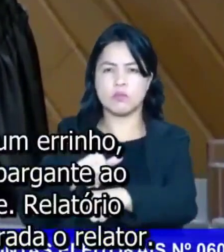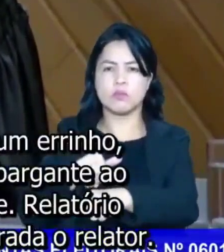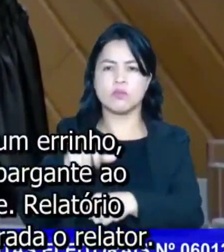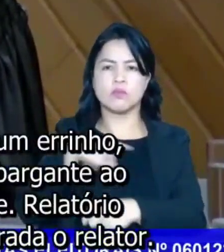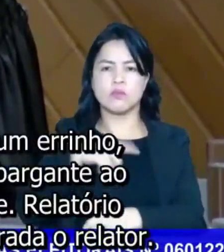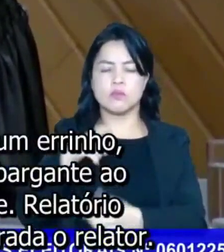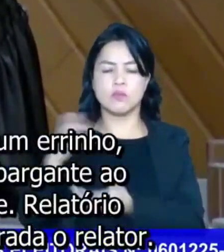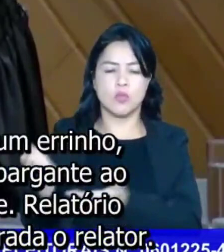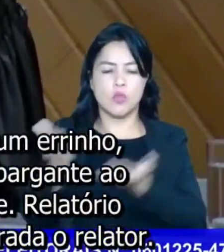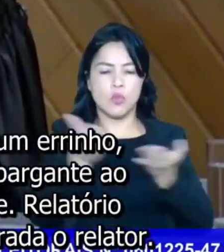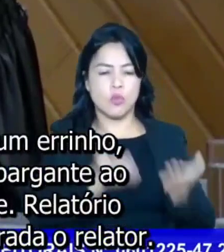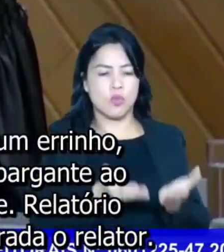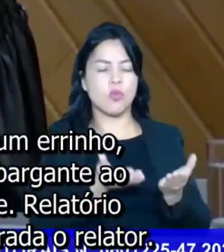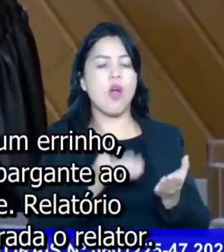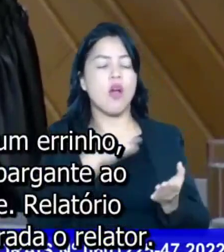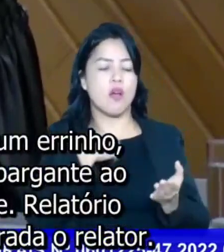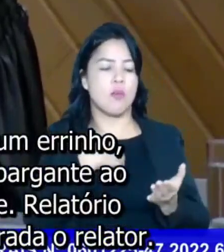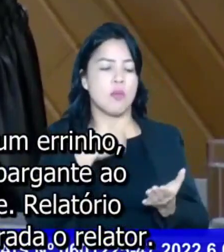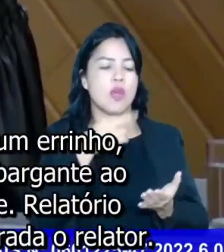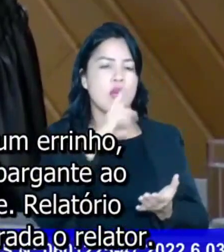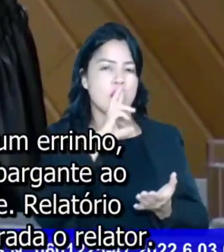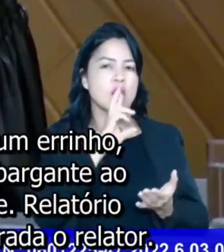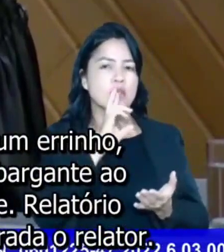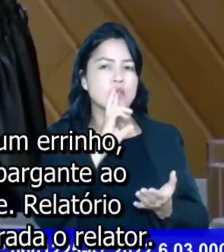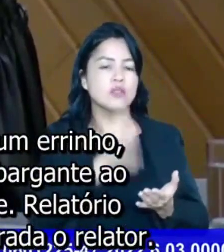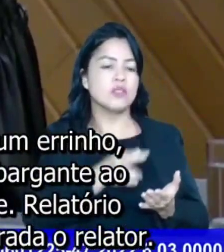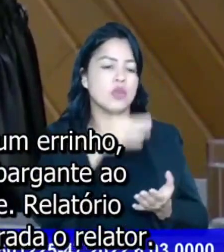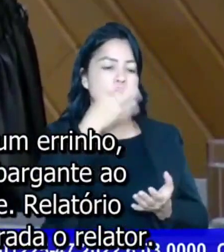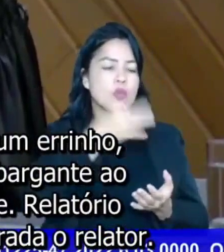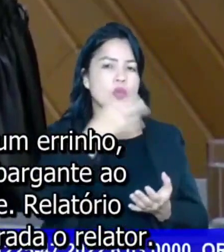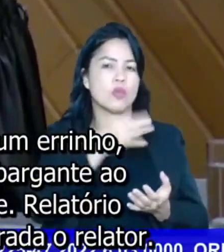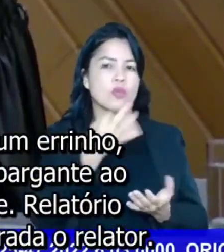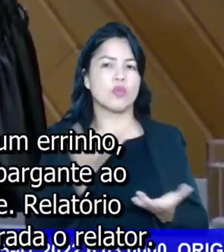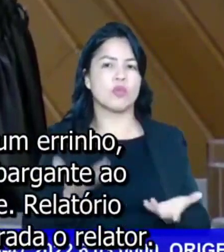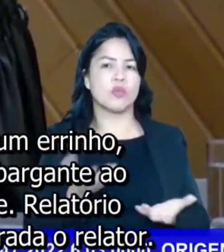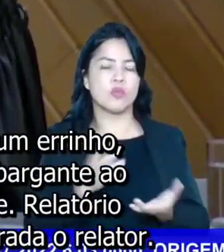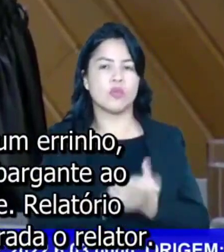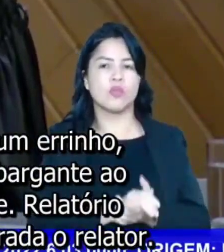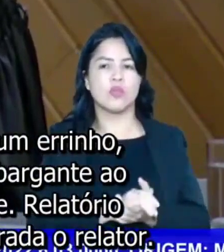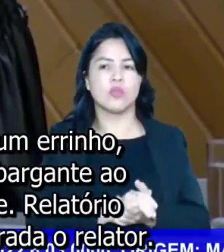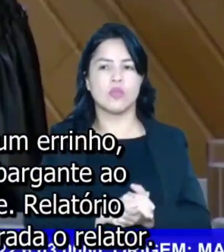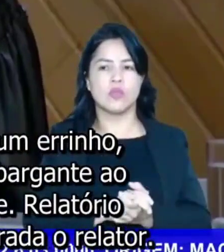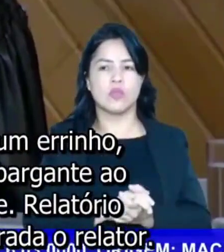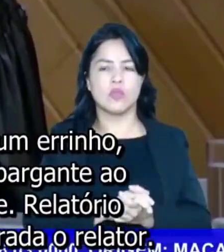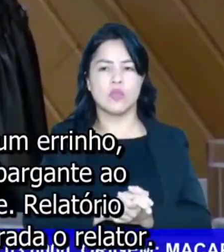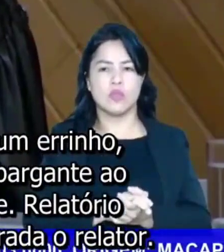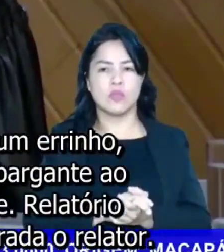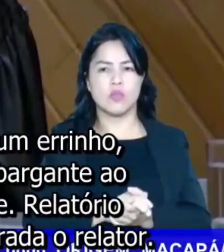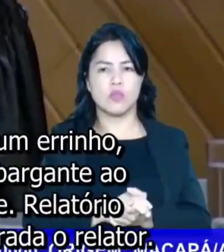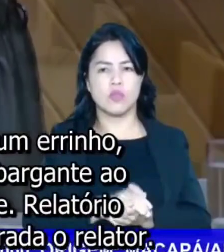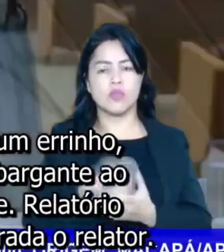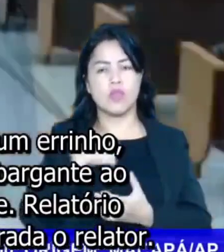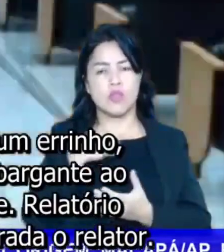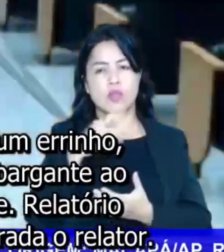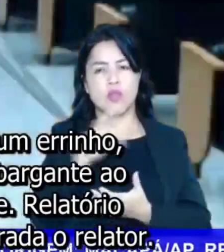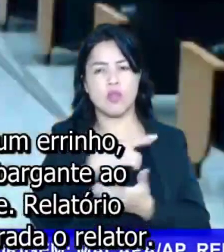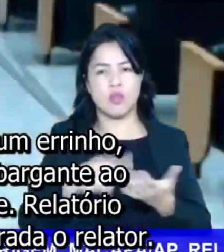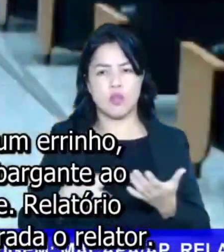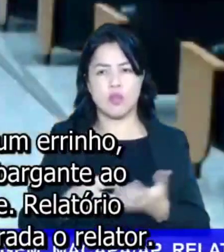embargada apresentou contrarrazões, que tem um errinho, na verdade não é embargante, é embargado, o embargante é o Ministério Público Eleitoral. É o relatório,